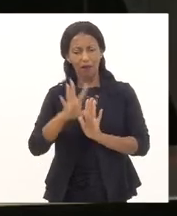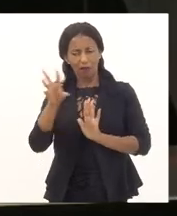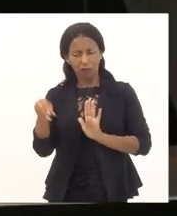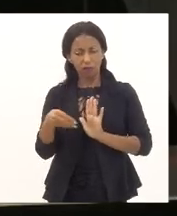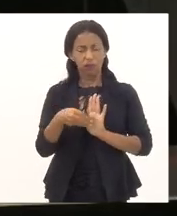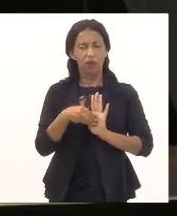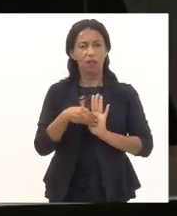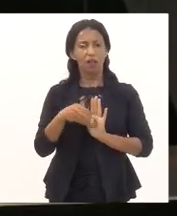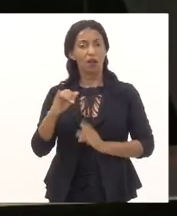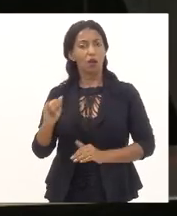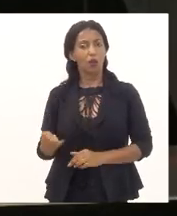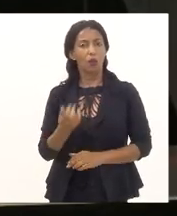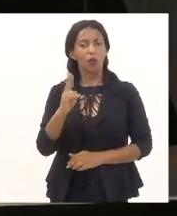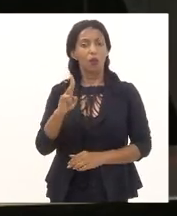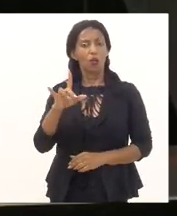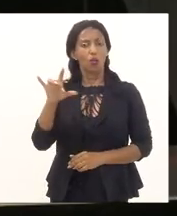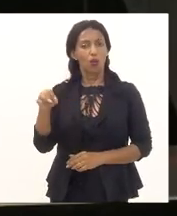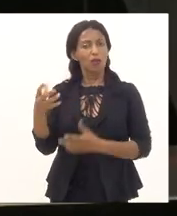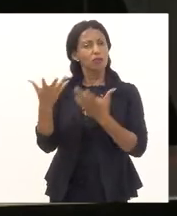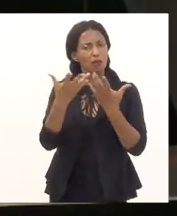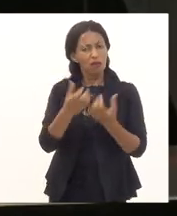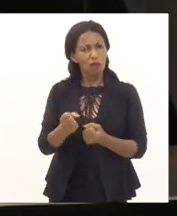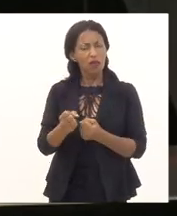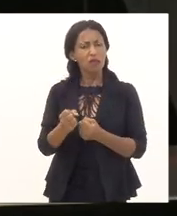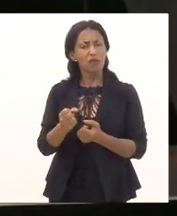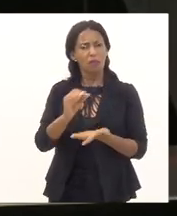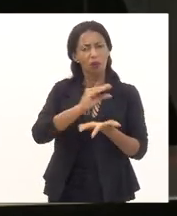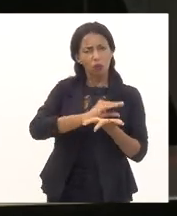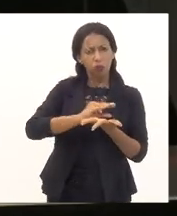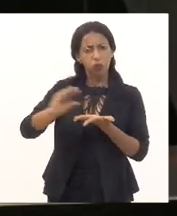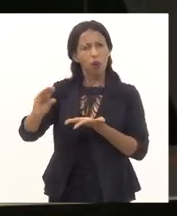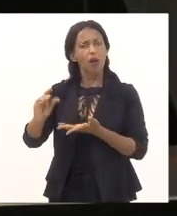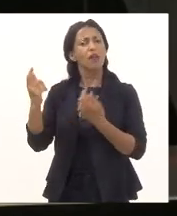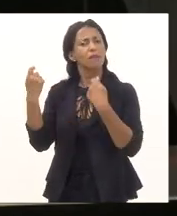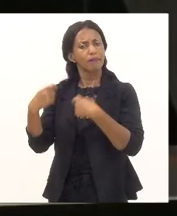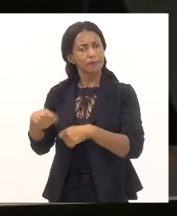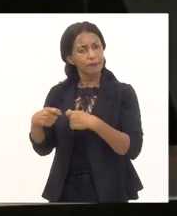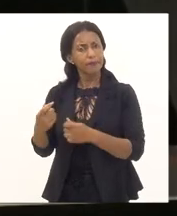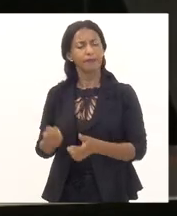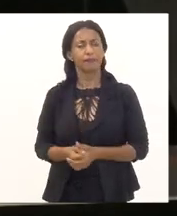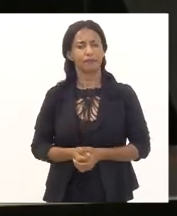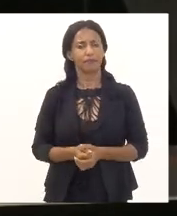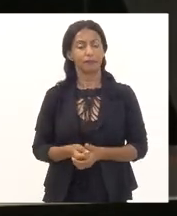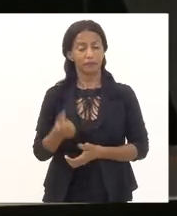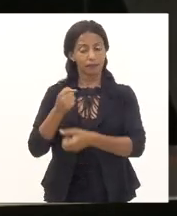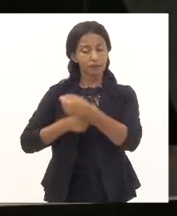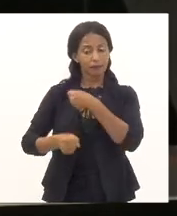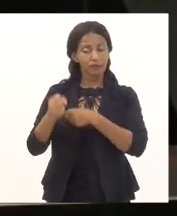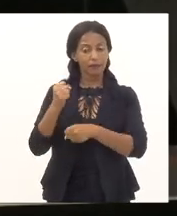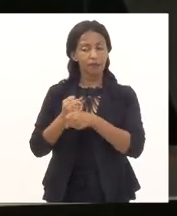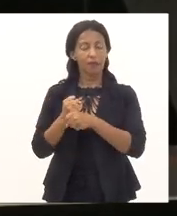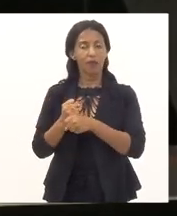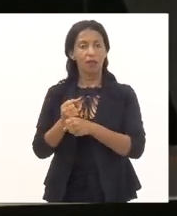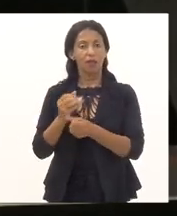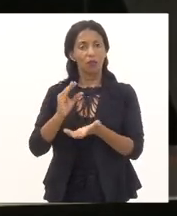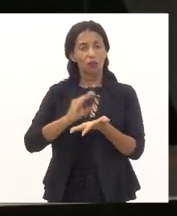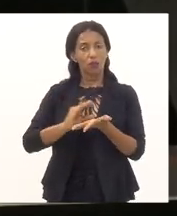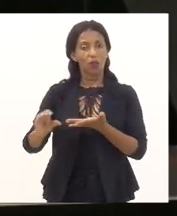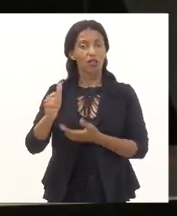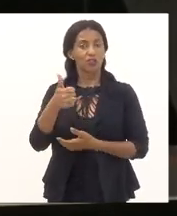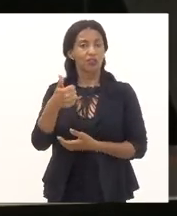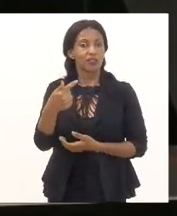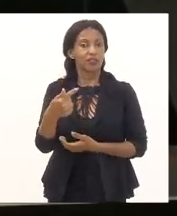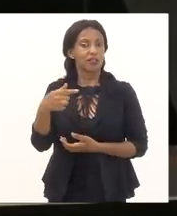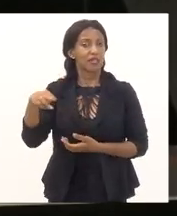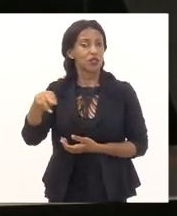da UESO receber o reforço orçamentário que precisa. Ano passado, foi destinado 17